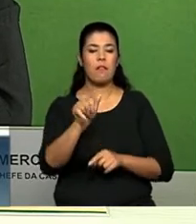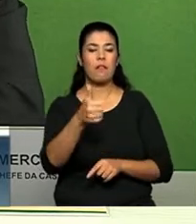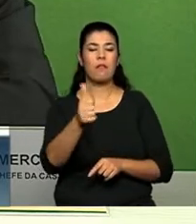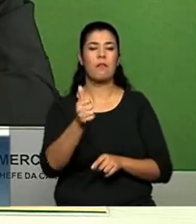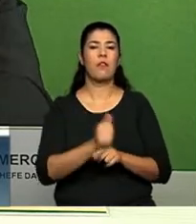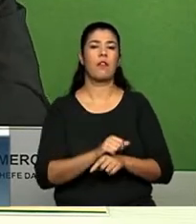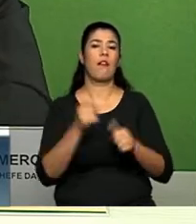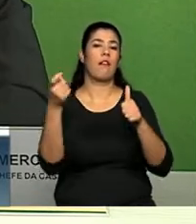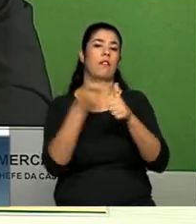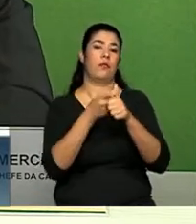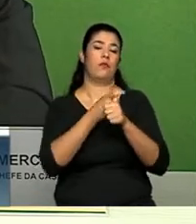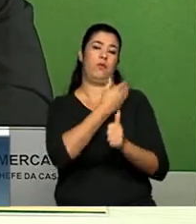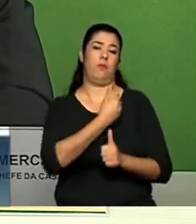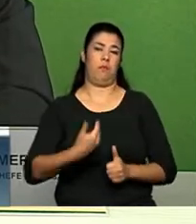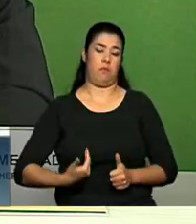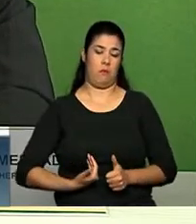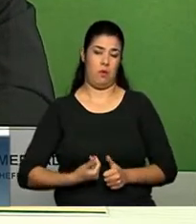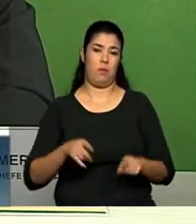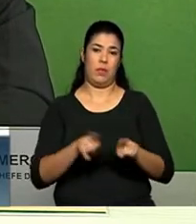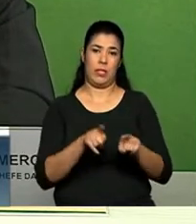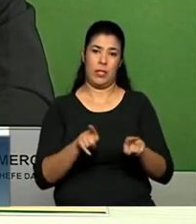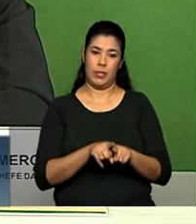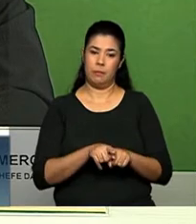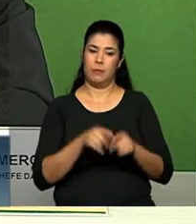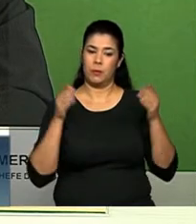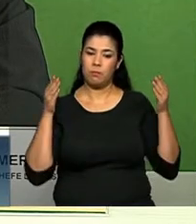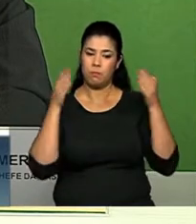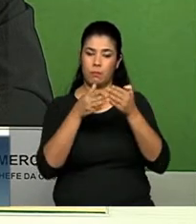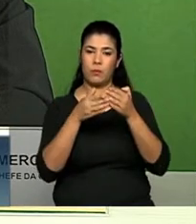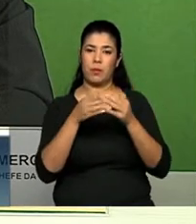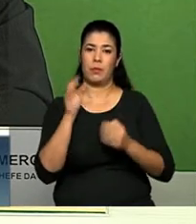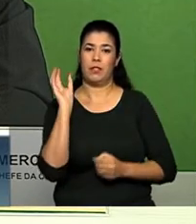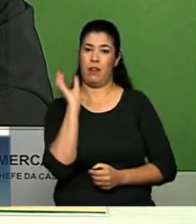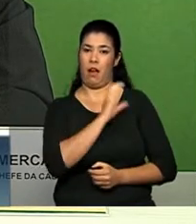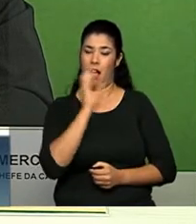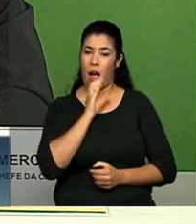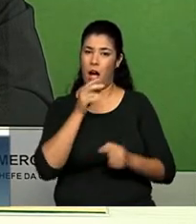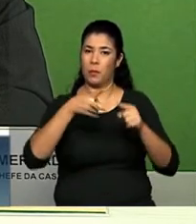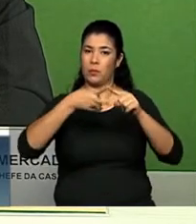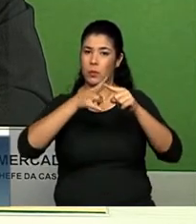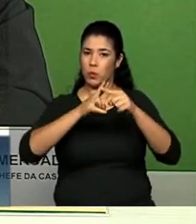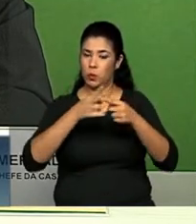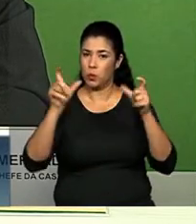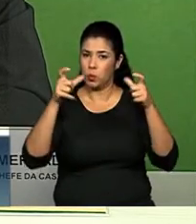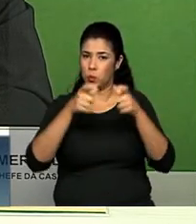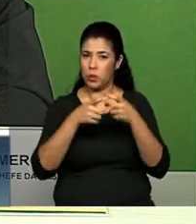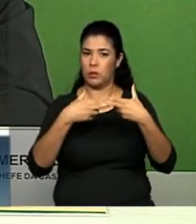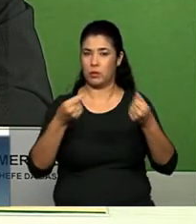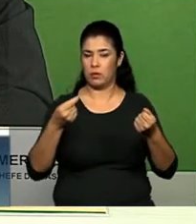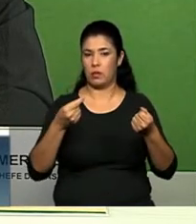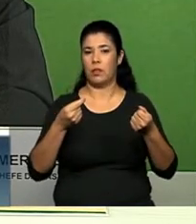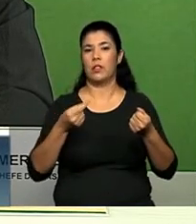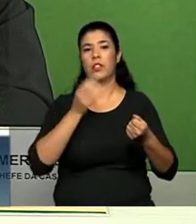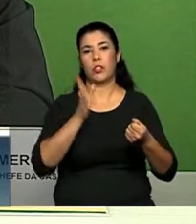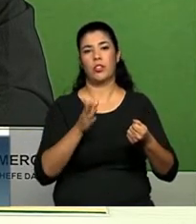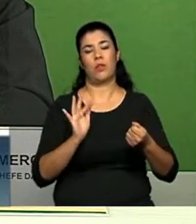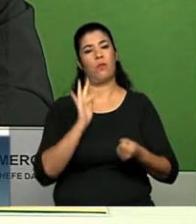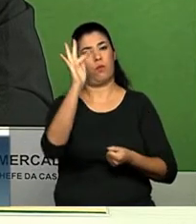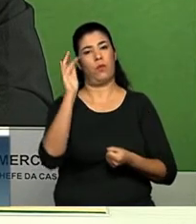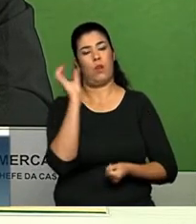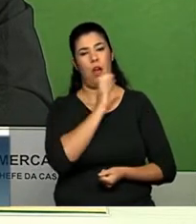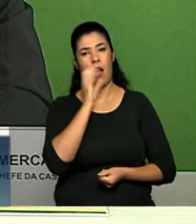com toda a dedicação. Quanto mais rápido nós fizermos o ajuste, mais rápido nós voltaremos a